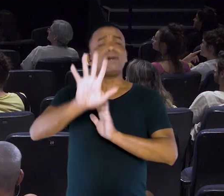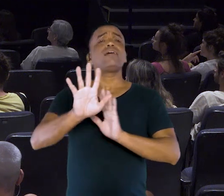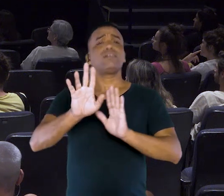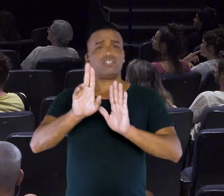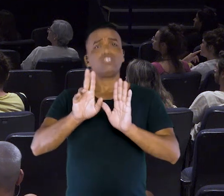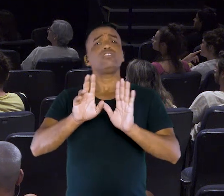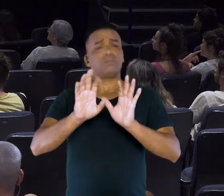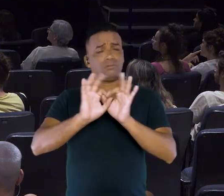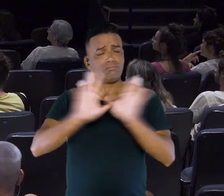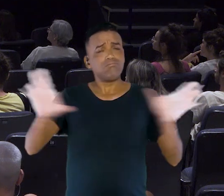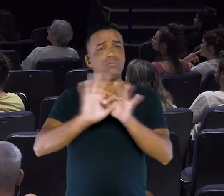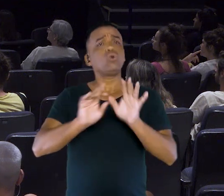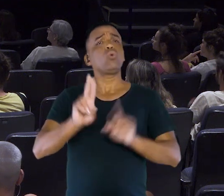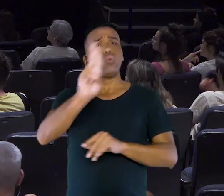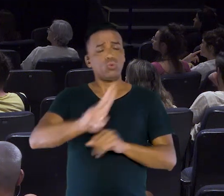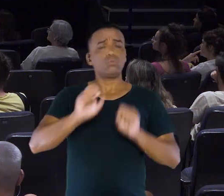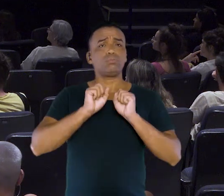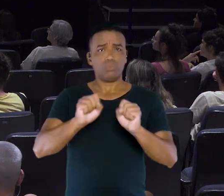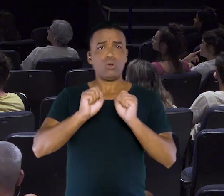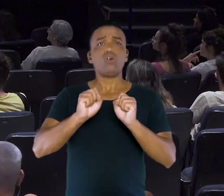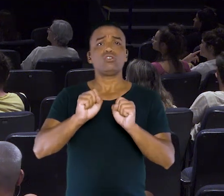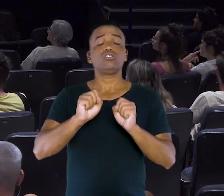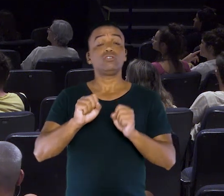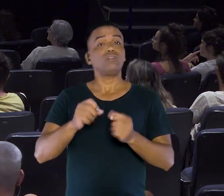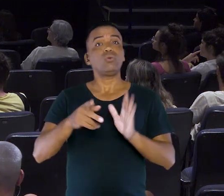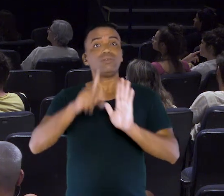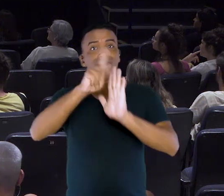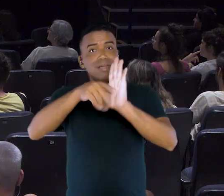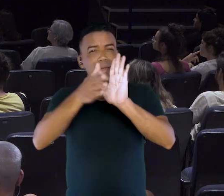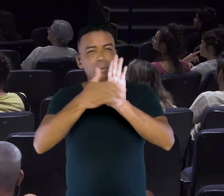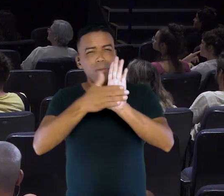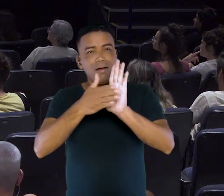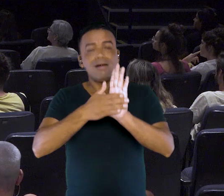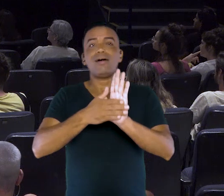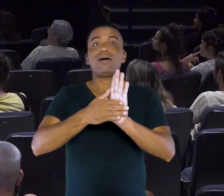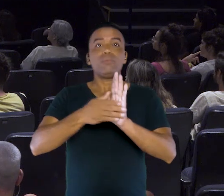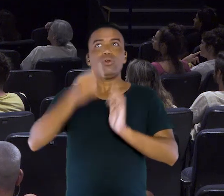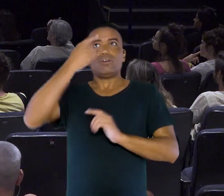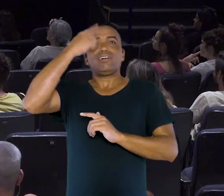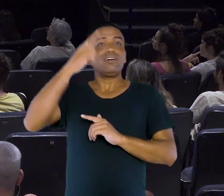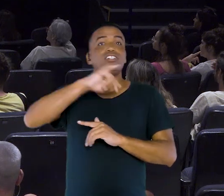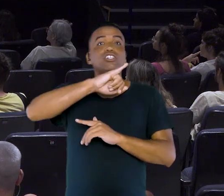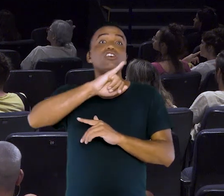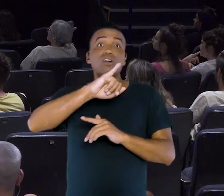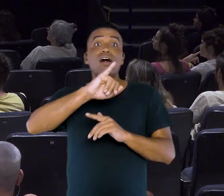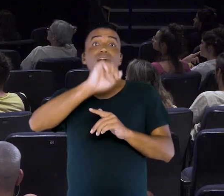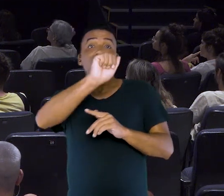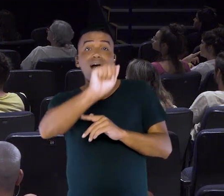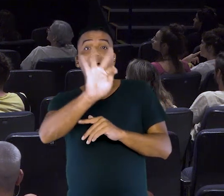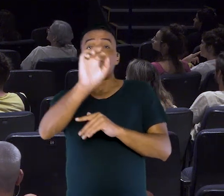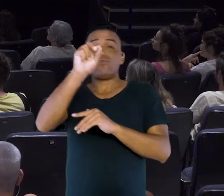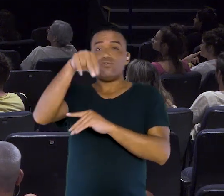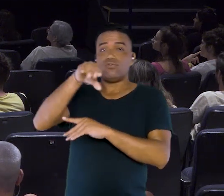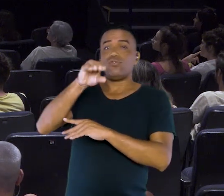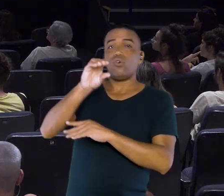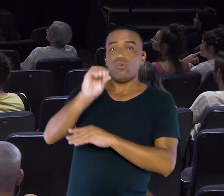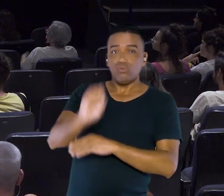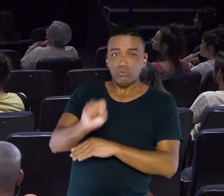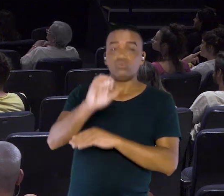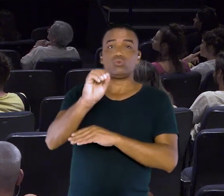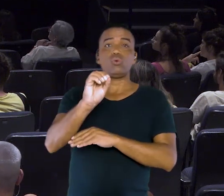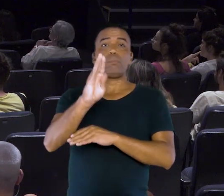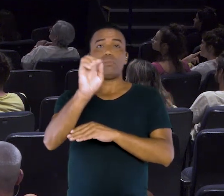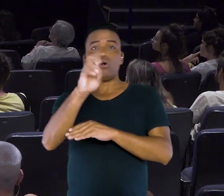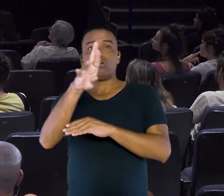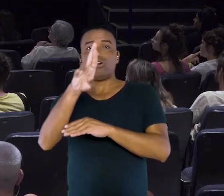e posterior difusão. O projeto Sempre um Papo, idealizado pelo jornalista e escritor mineiro Afonso Borges, nessa edição, em